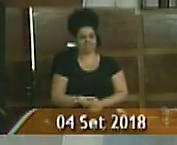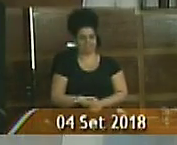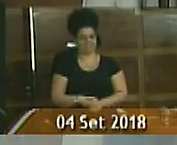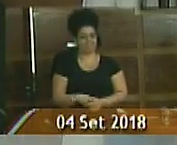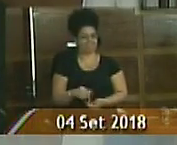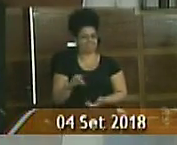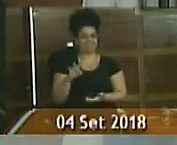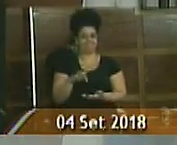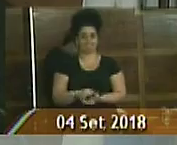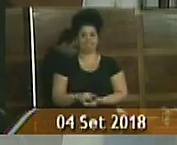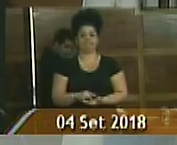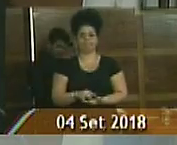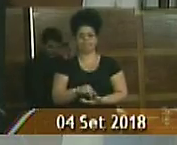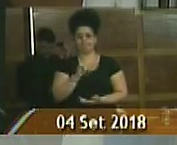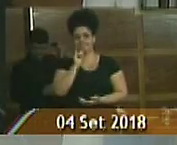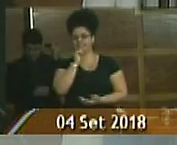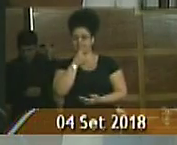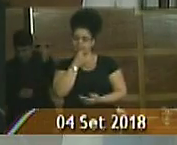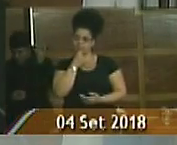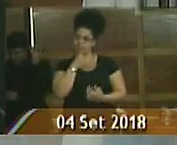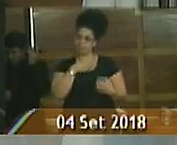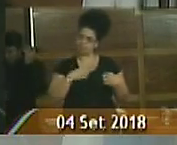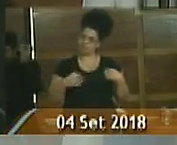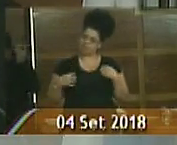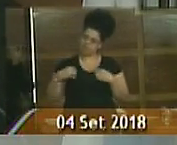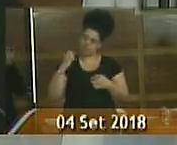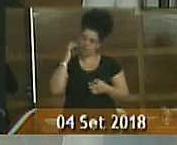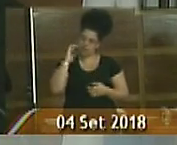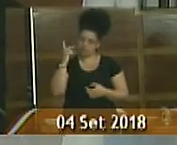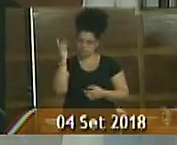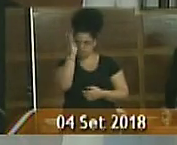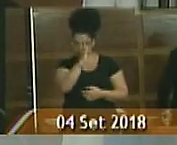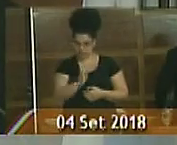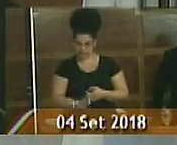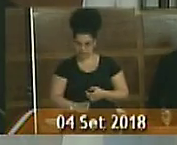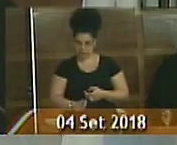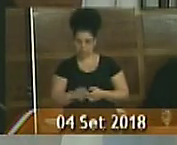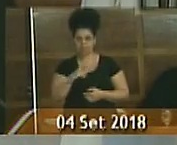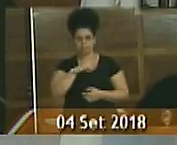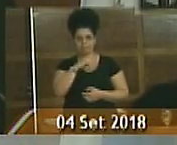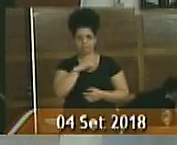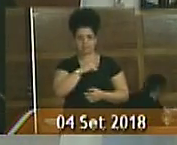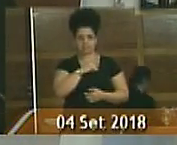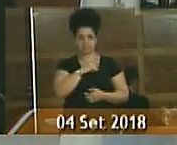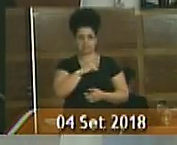Realmente, acho que o nosso Brasil está até de luto, né?